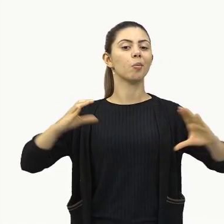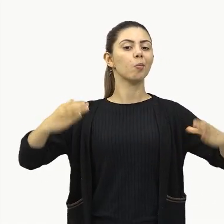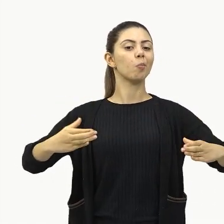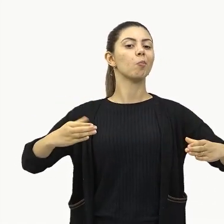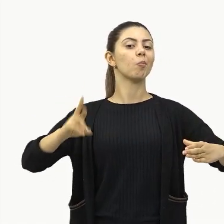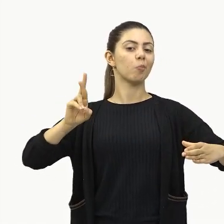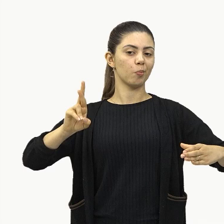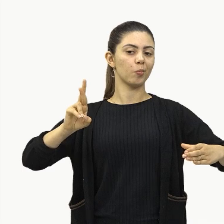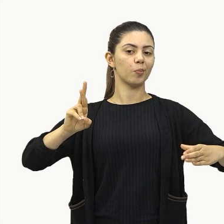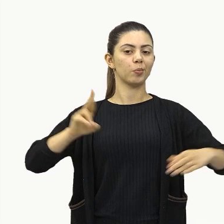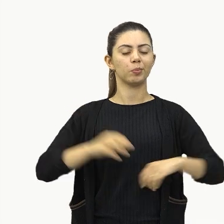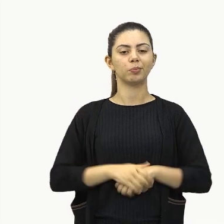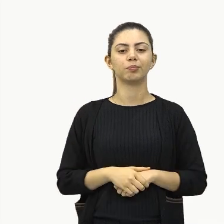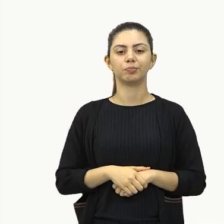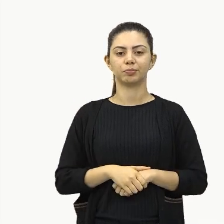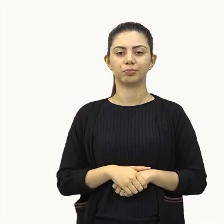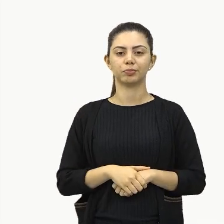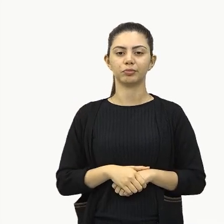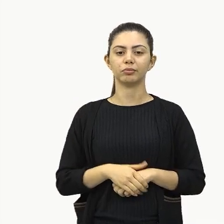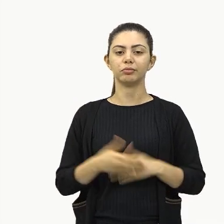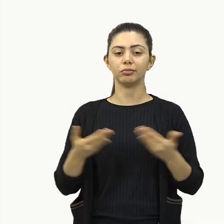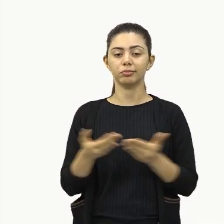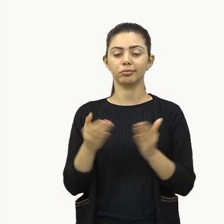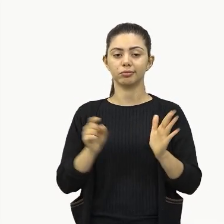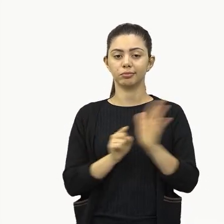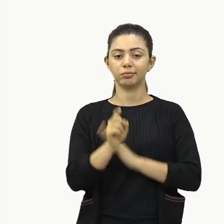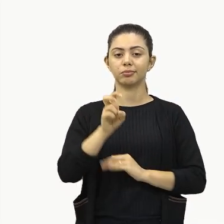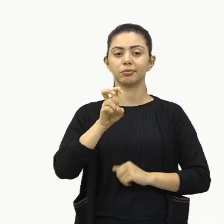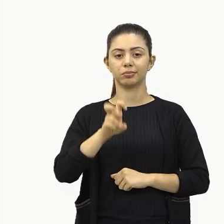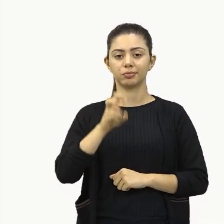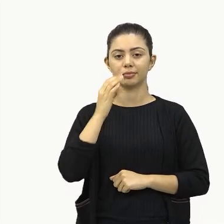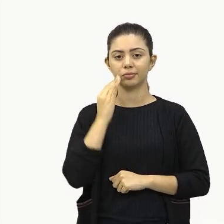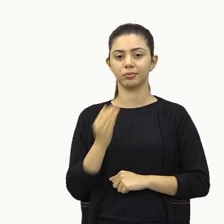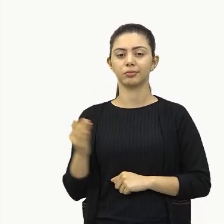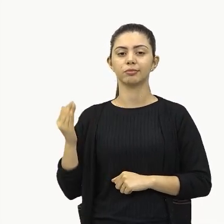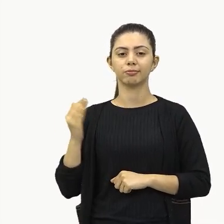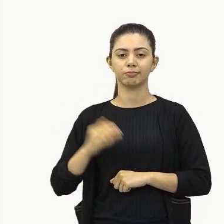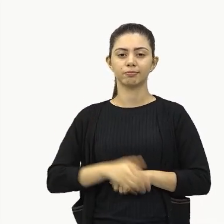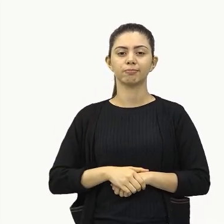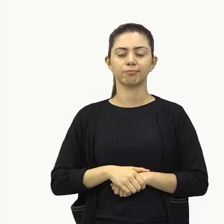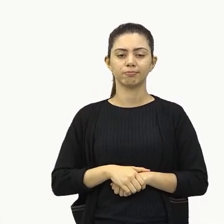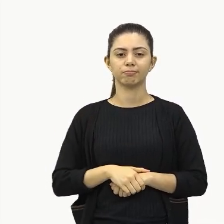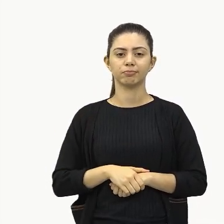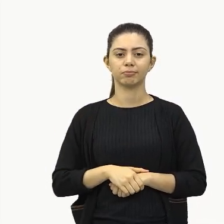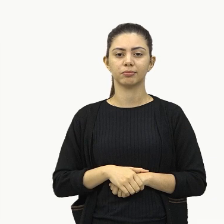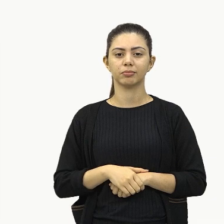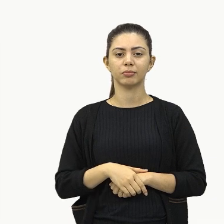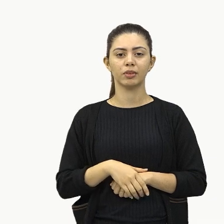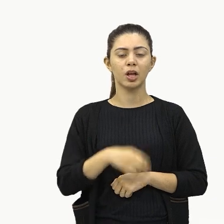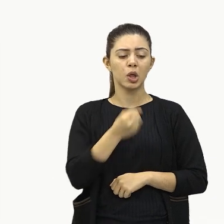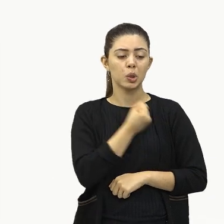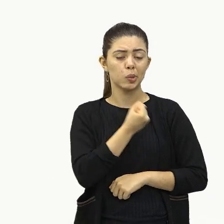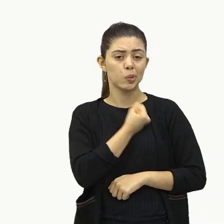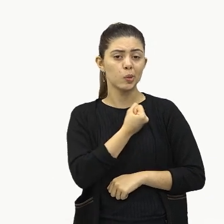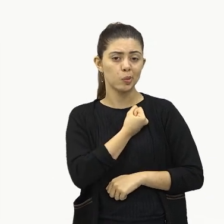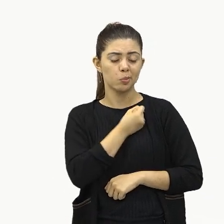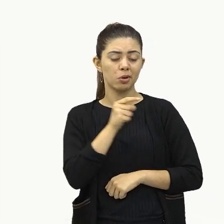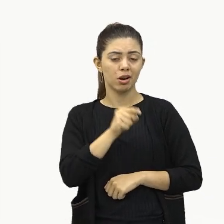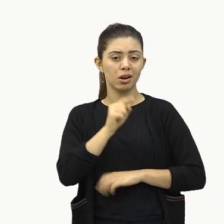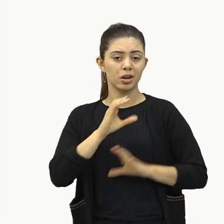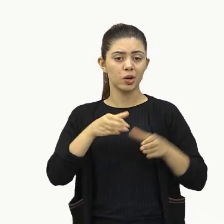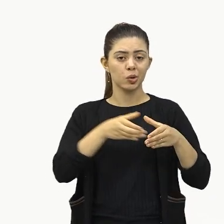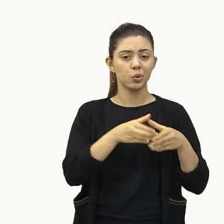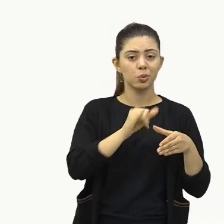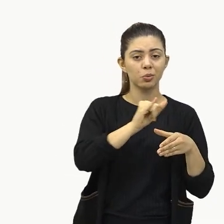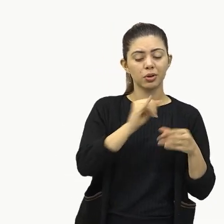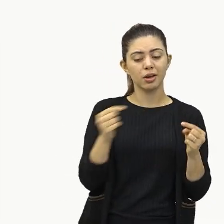dos reais. A quinta e última aí, interrogação a respeito é: todo número inteiro é real?